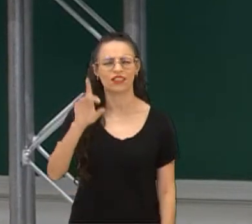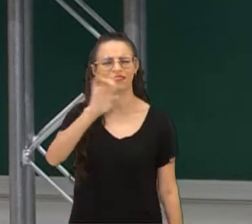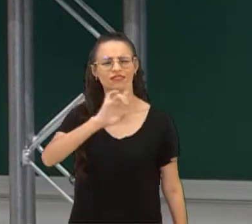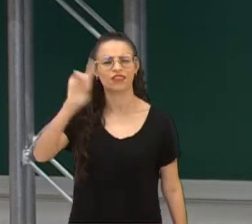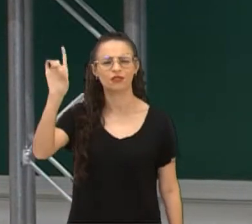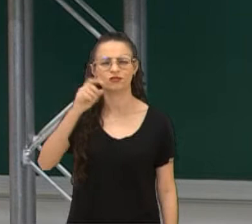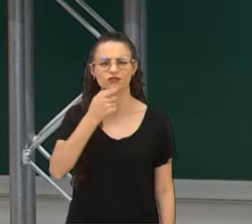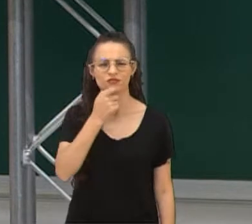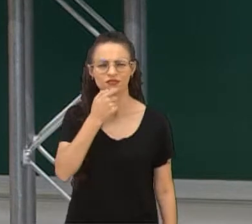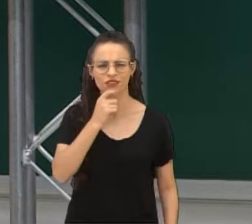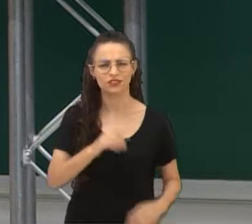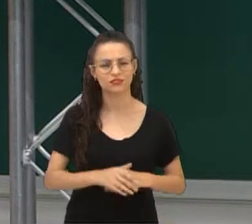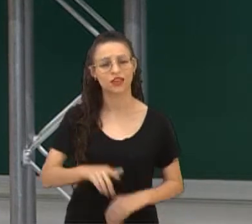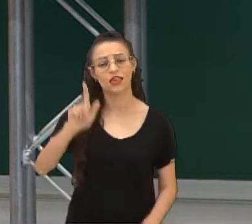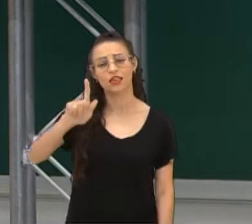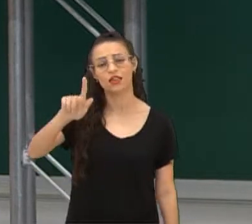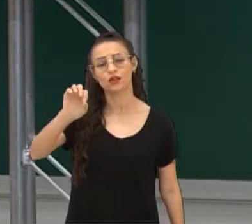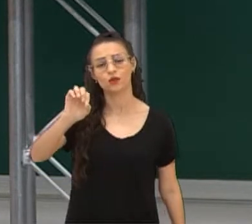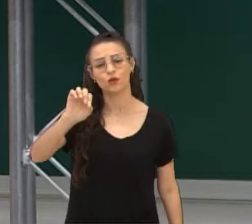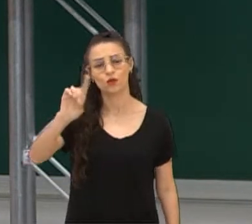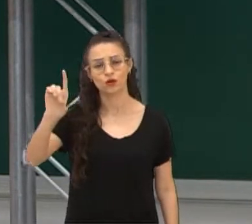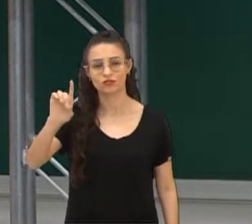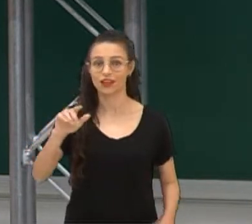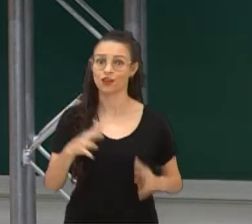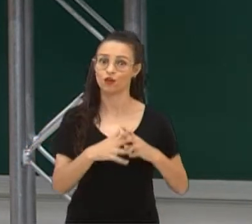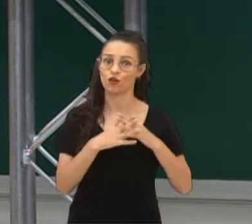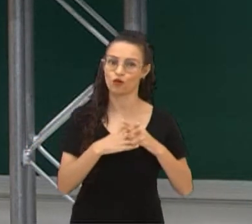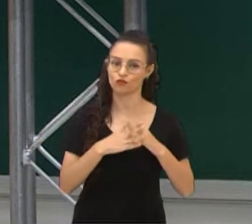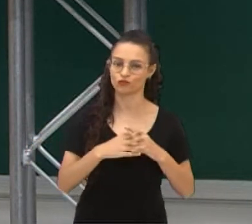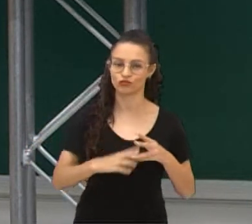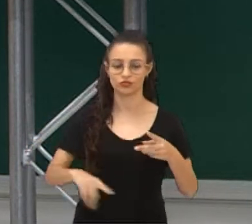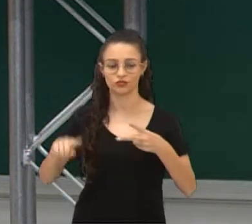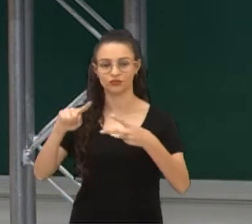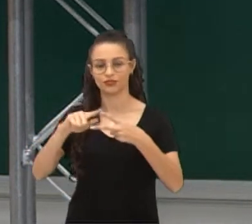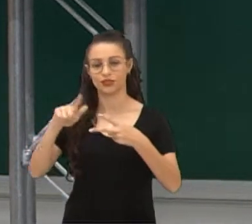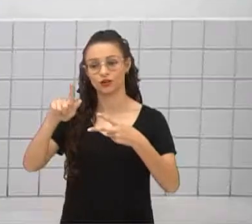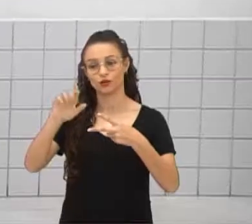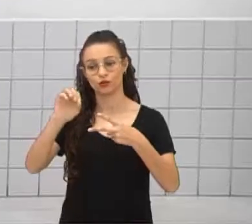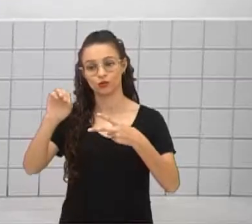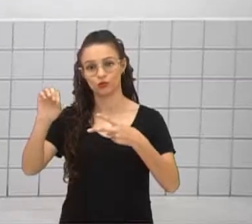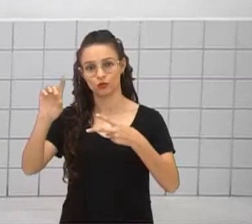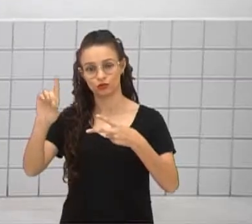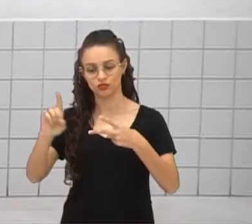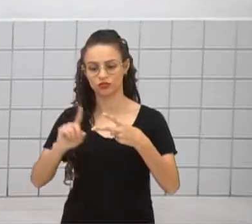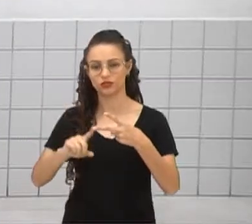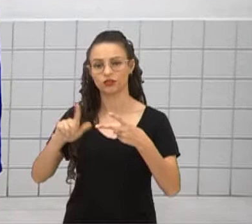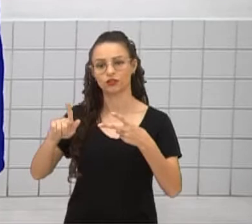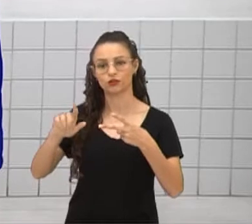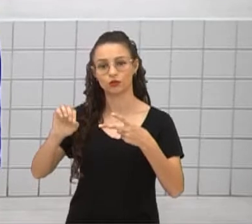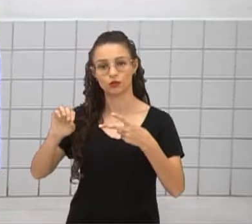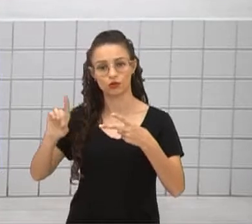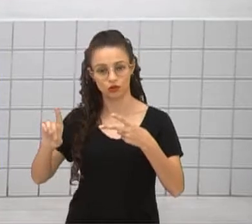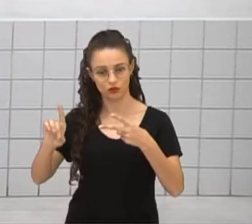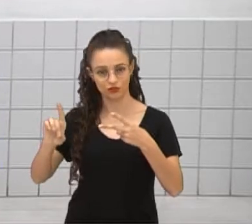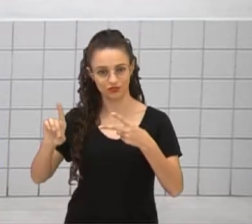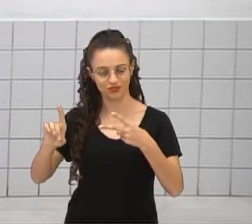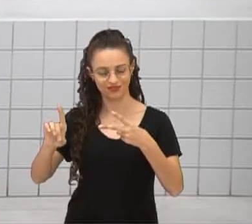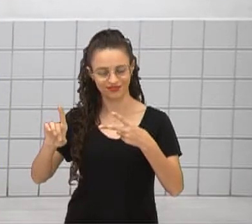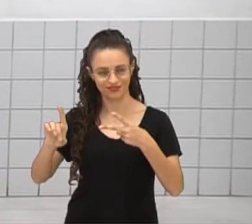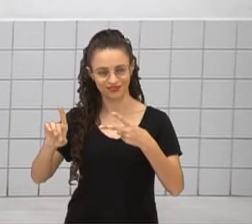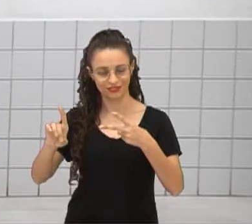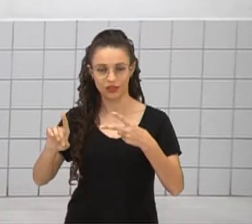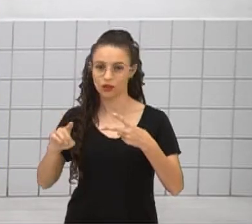é gótico tá confundindo com o Guti e Body a beleza Olha só mudou só